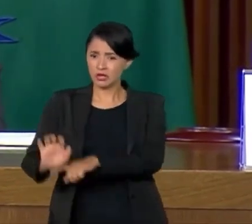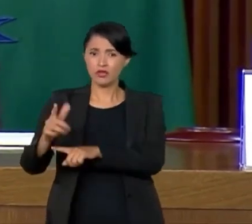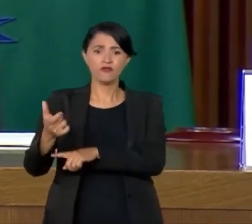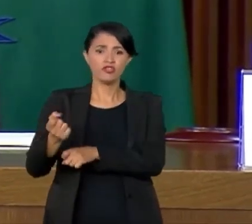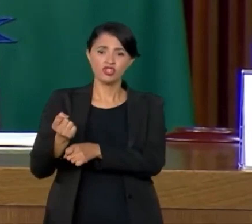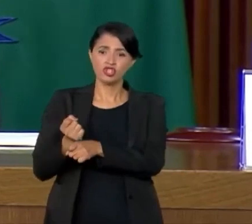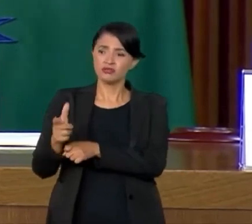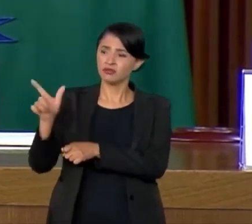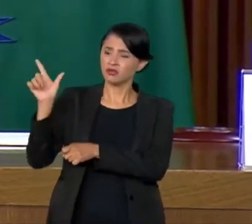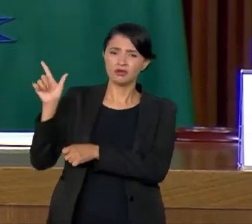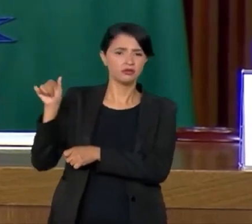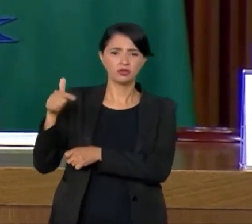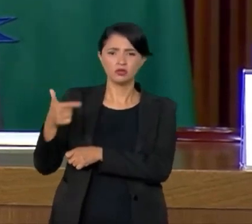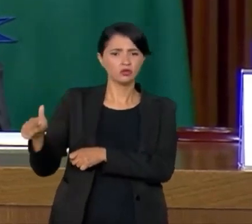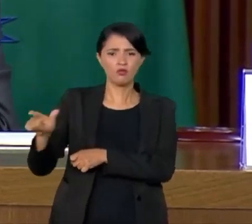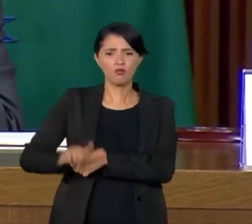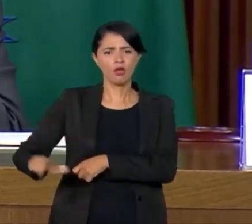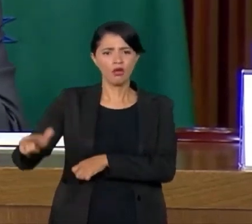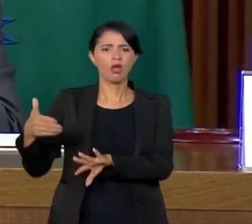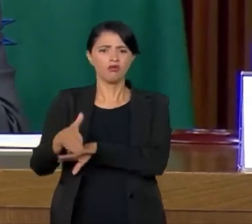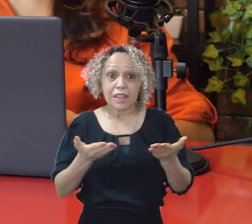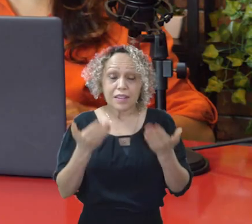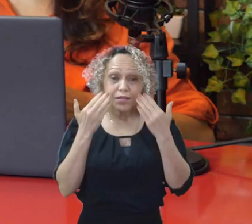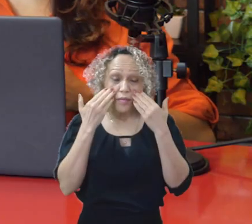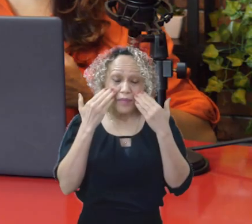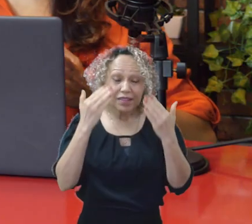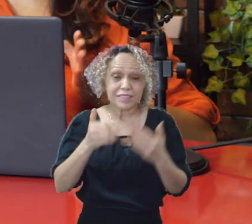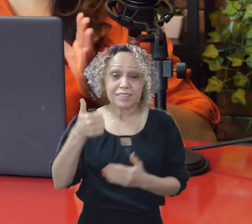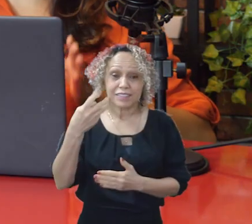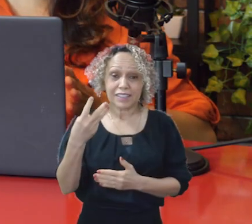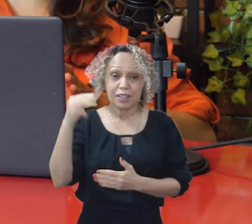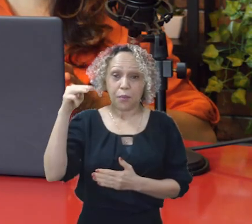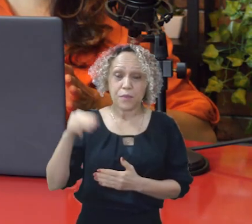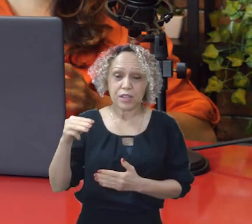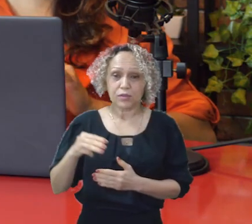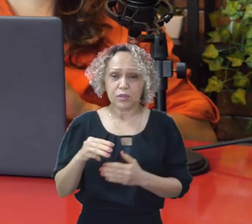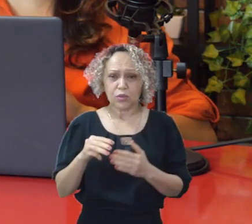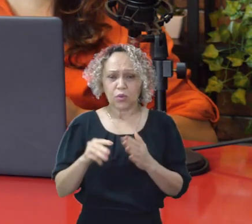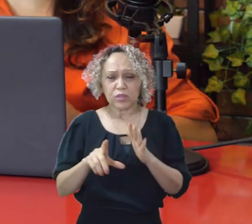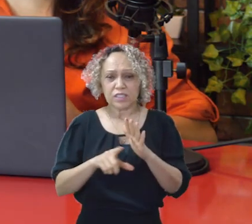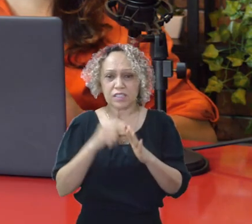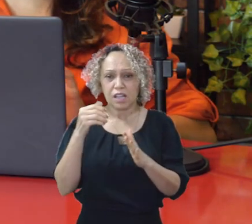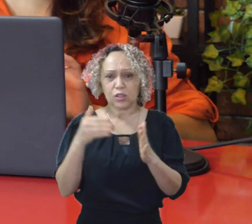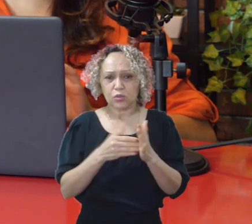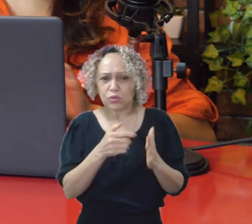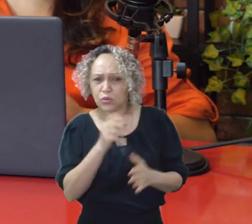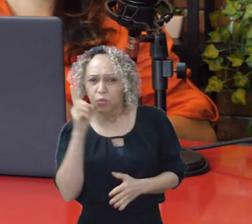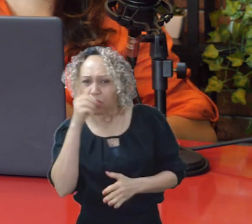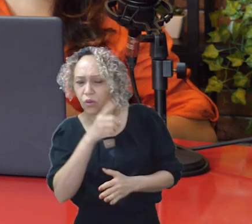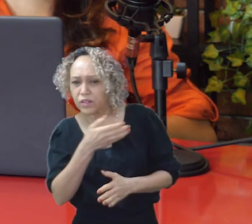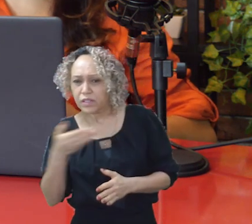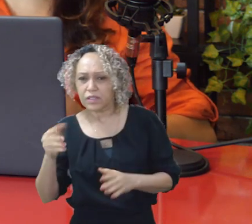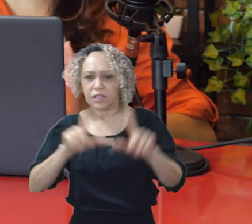anos atrás eles não estavam e que agora estão. E esse foi mais um 13 Minutos com os destaques dos últimos dias na